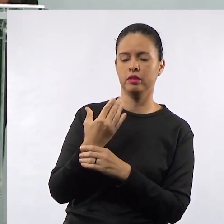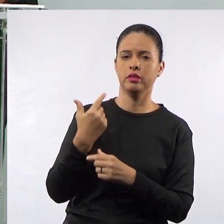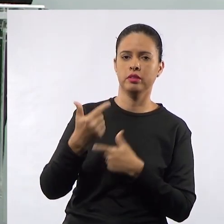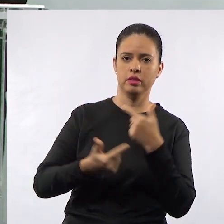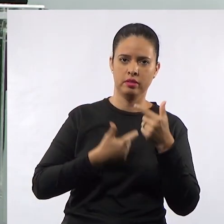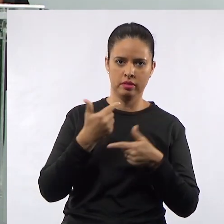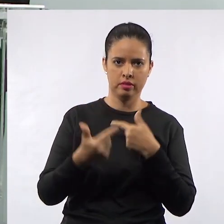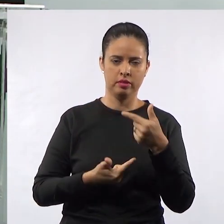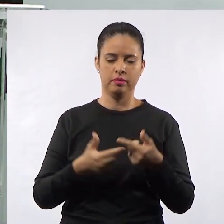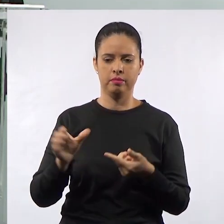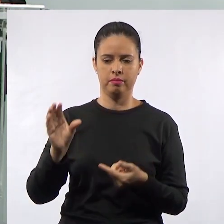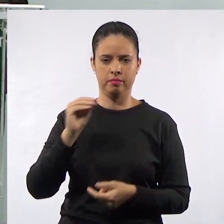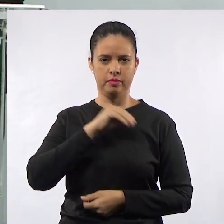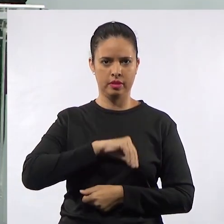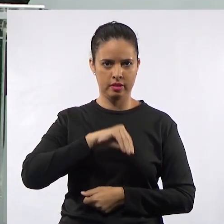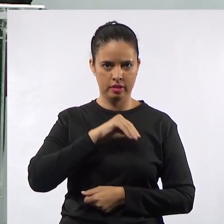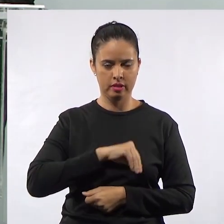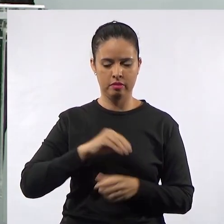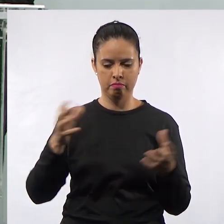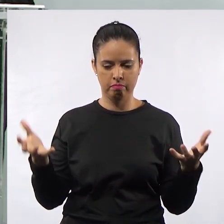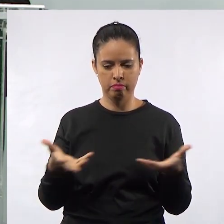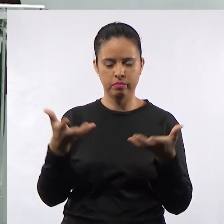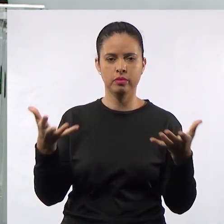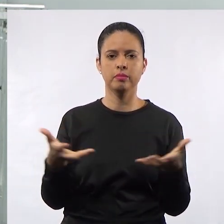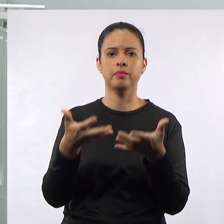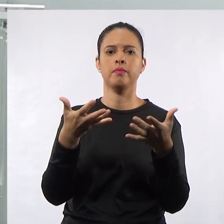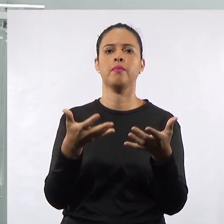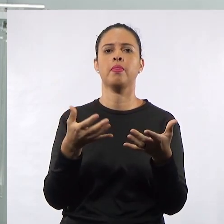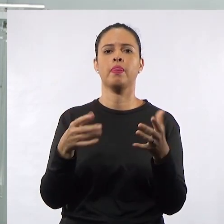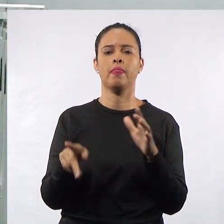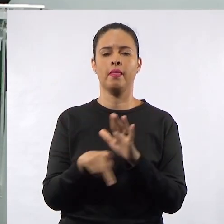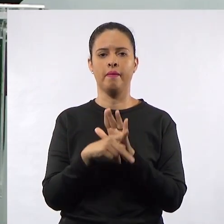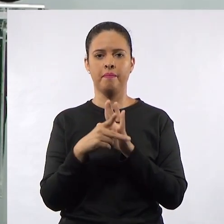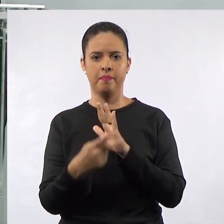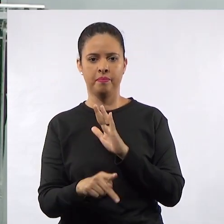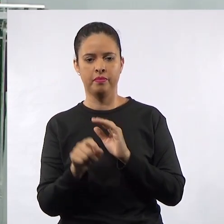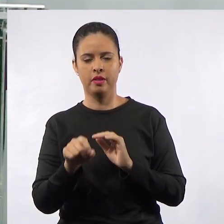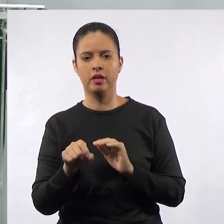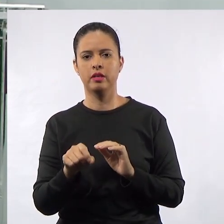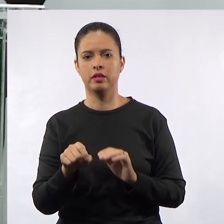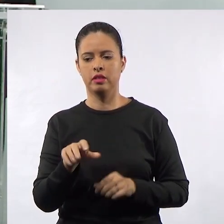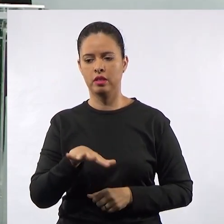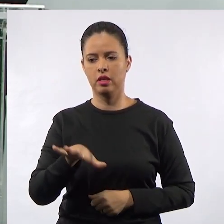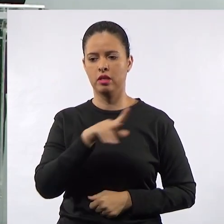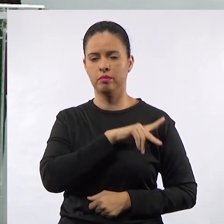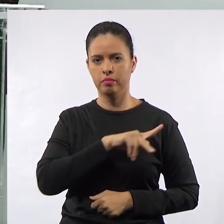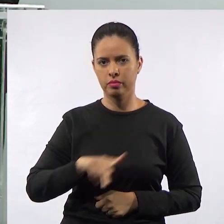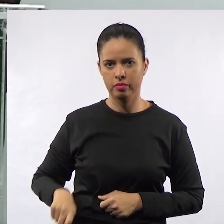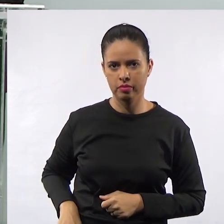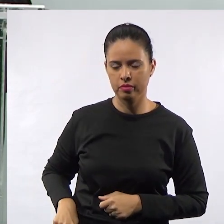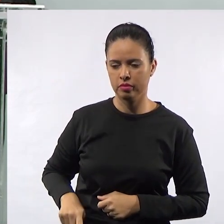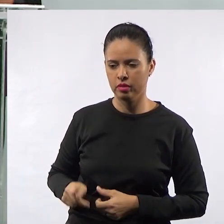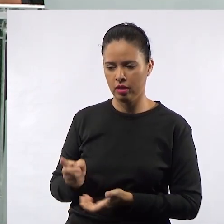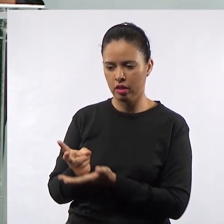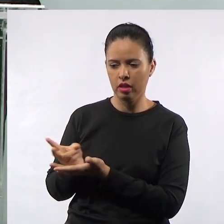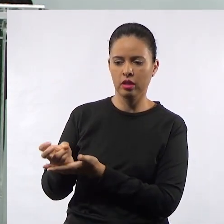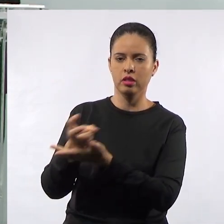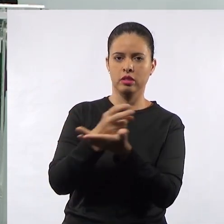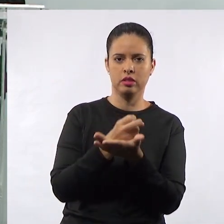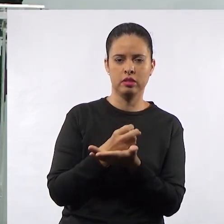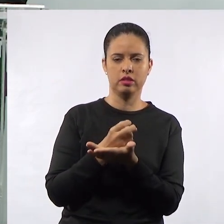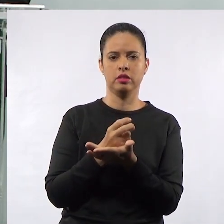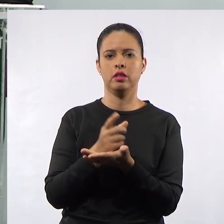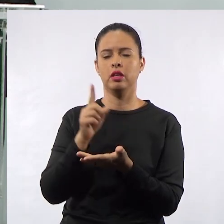geração de emprego de renda que nós vamos estar de fato fomentando as ações do poder público como por exemplo